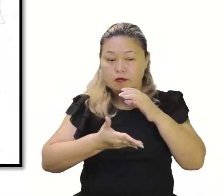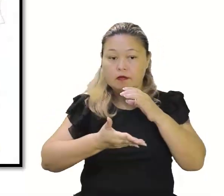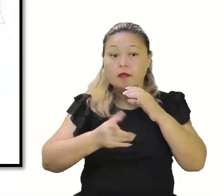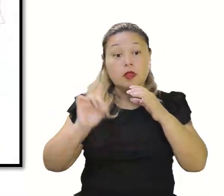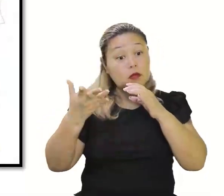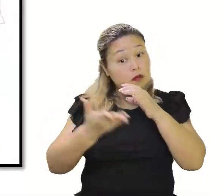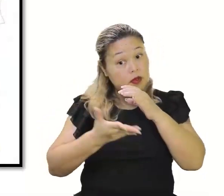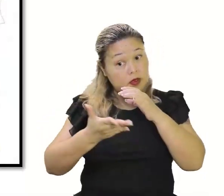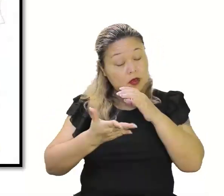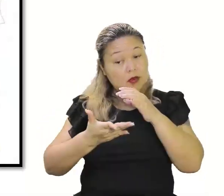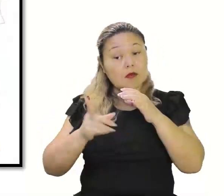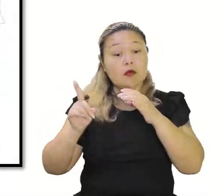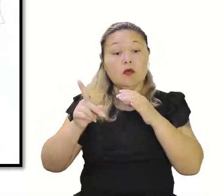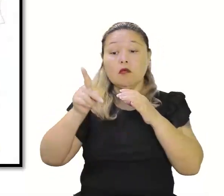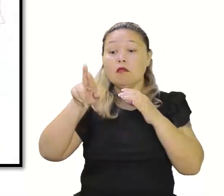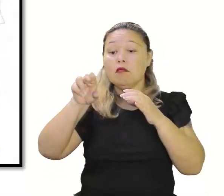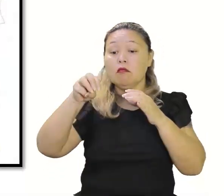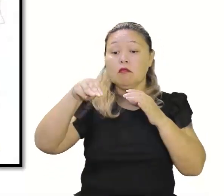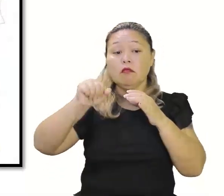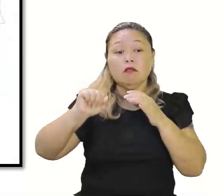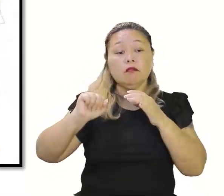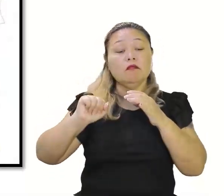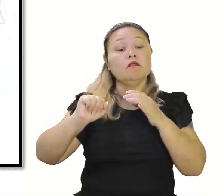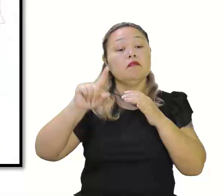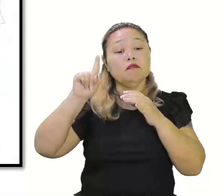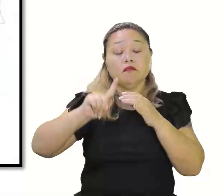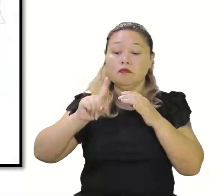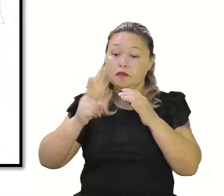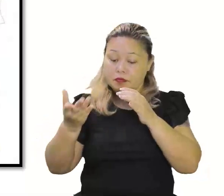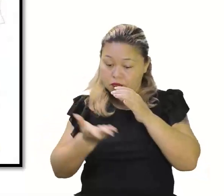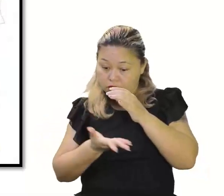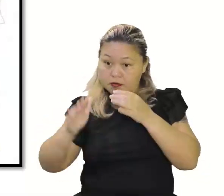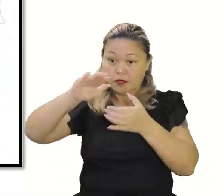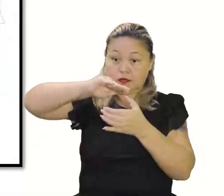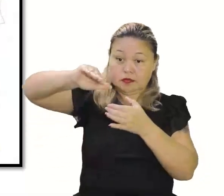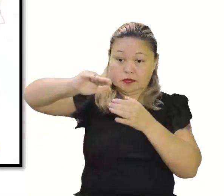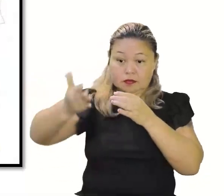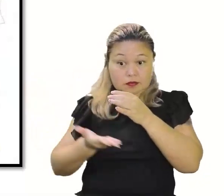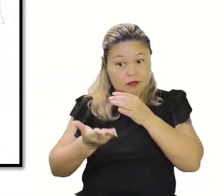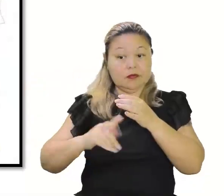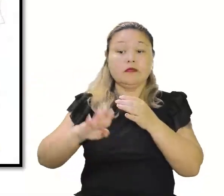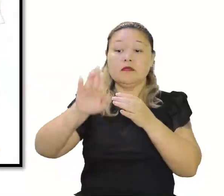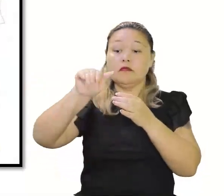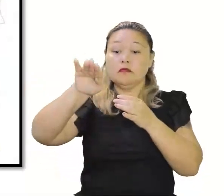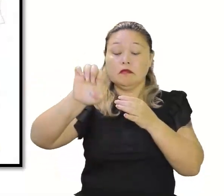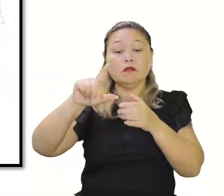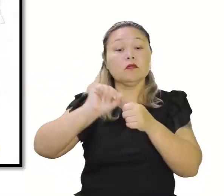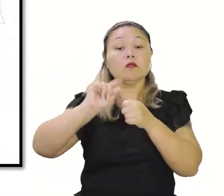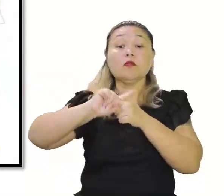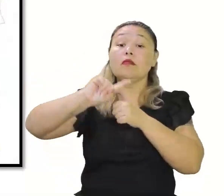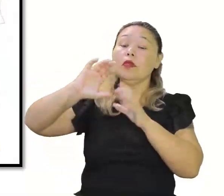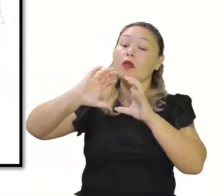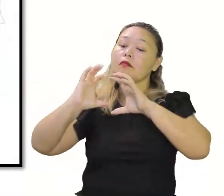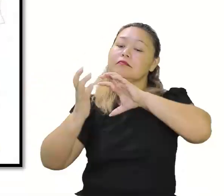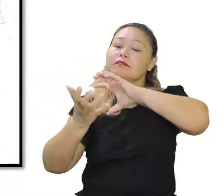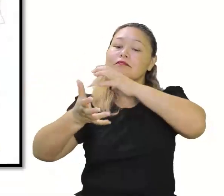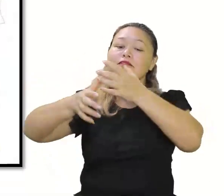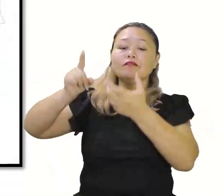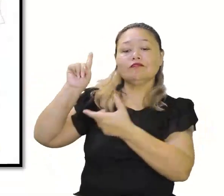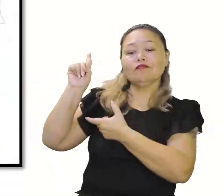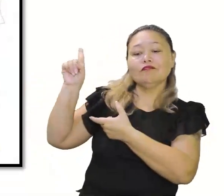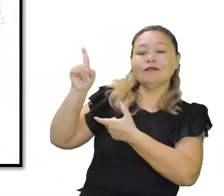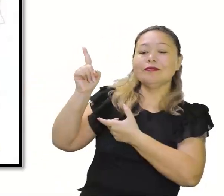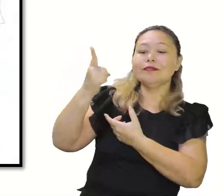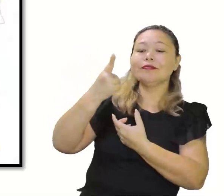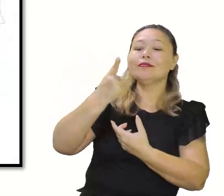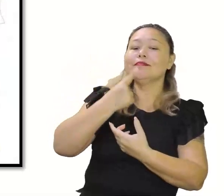base? Isso e mesmo. Um ponto. E o prisma tem 2 bases. Verdade. Ah, legal. Já nos corpos redondos, que é